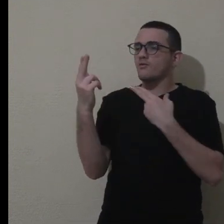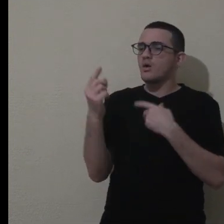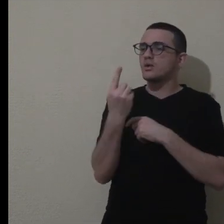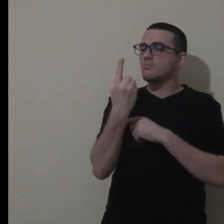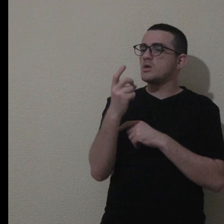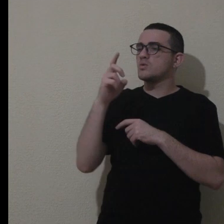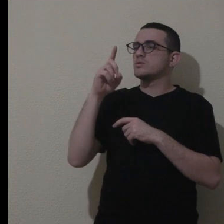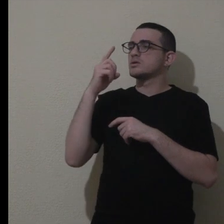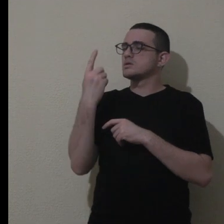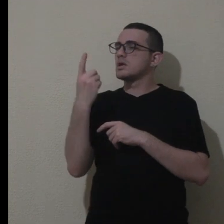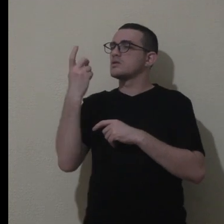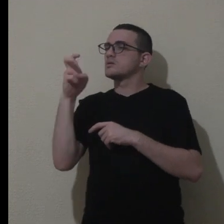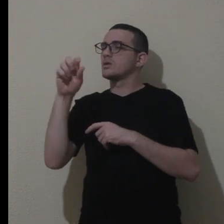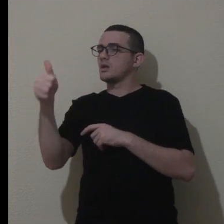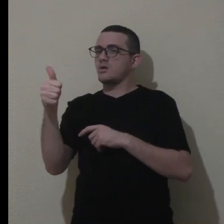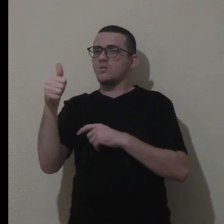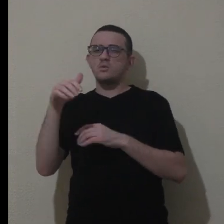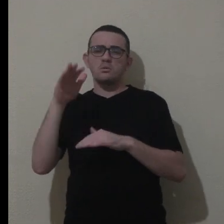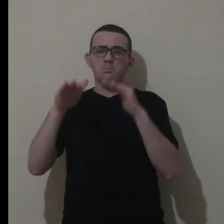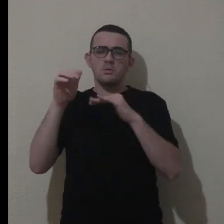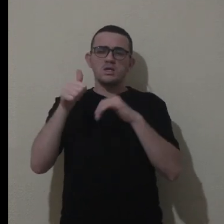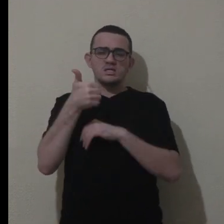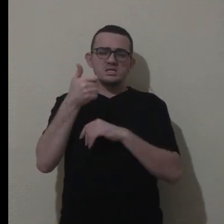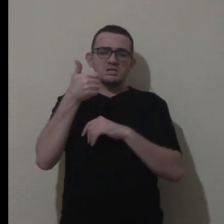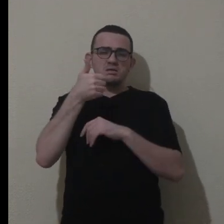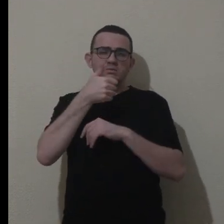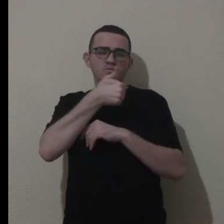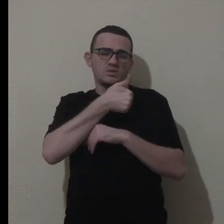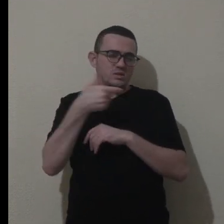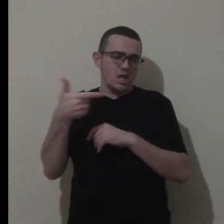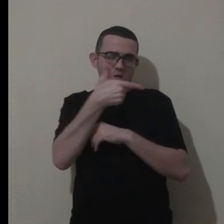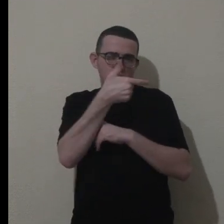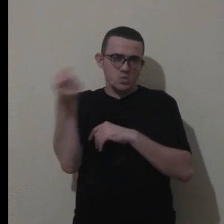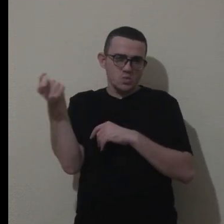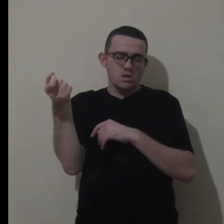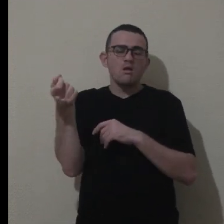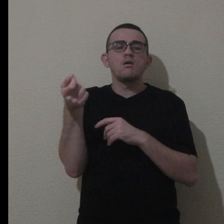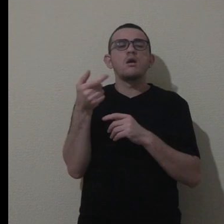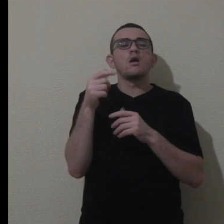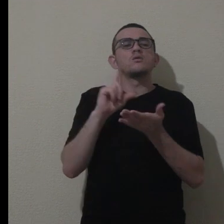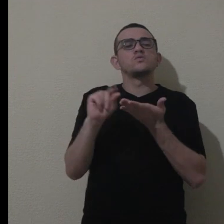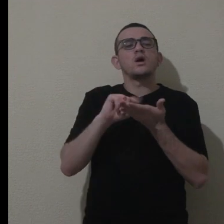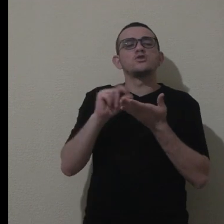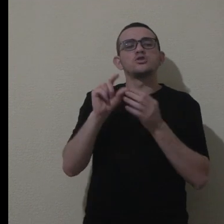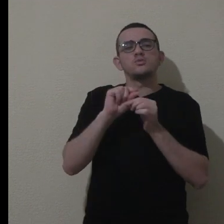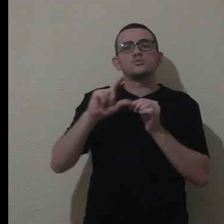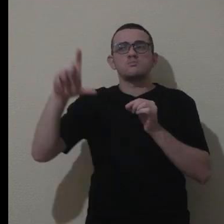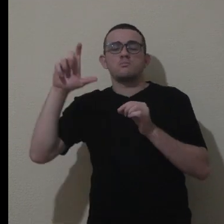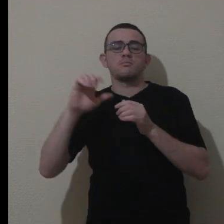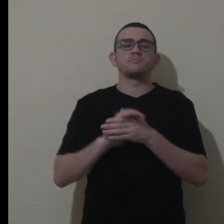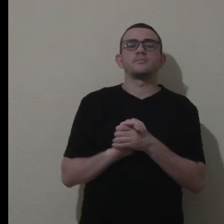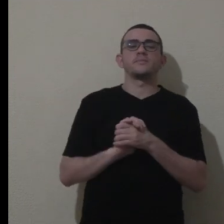tem 1.151. Então, aumentou quase uns 100 e poucos artigos, 200 artigos do ano passado